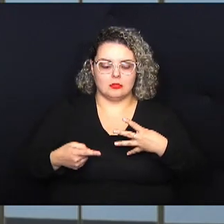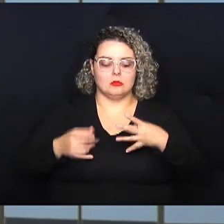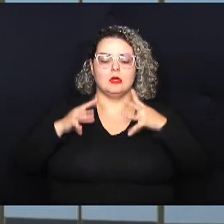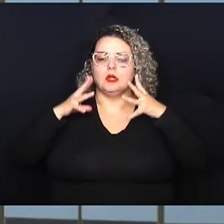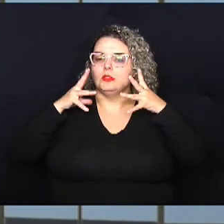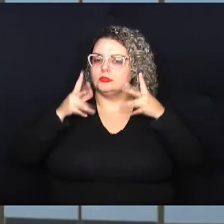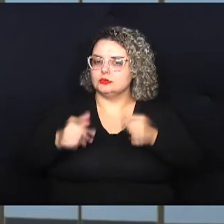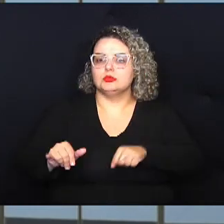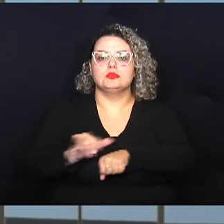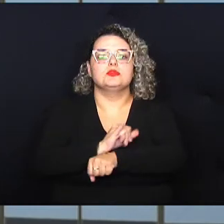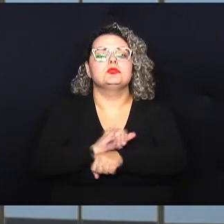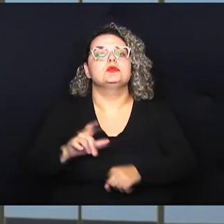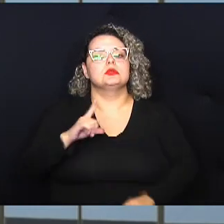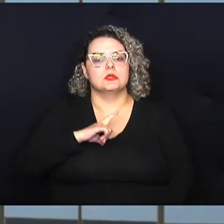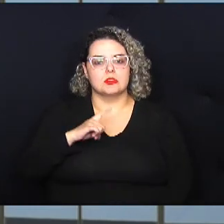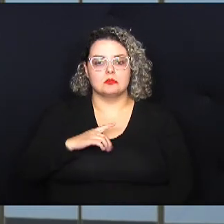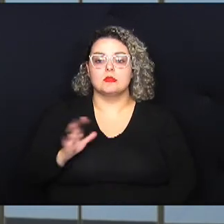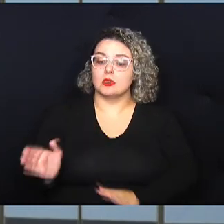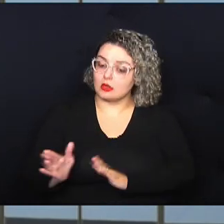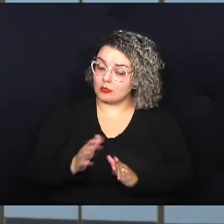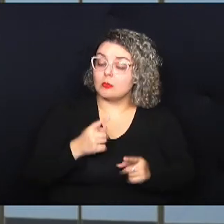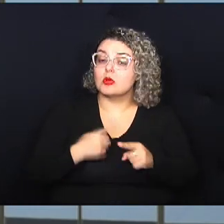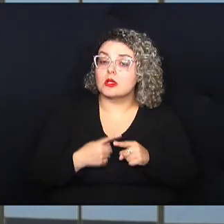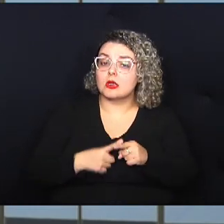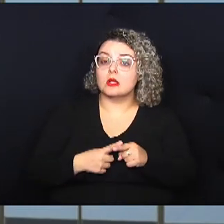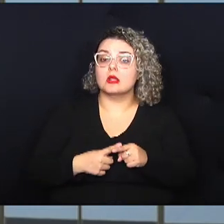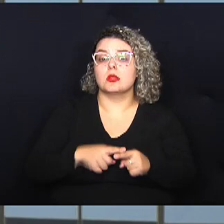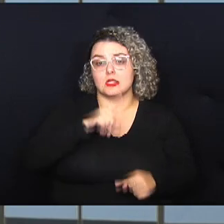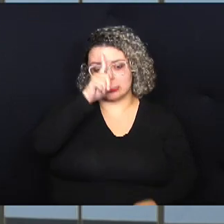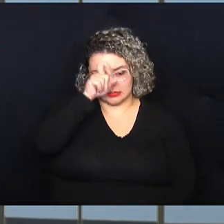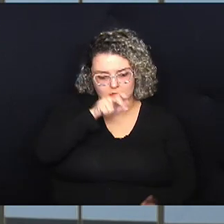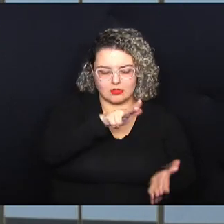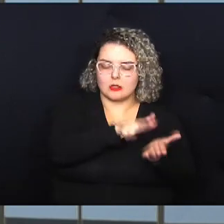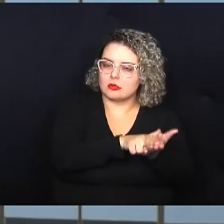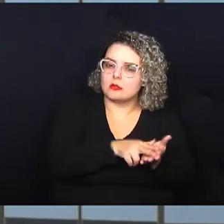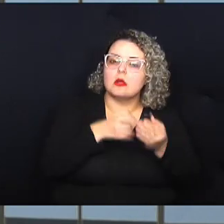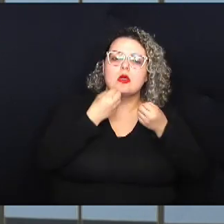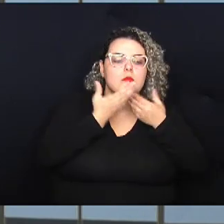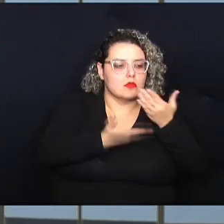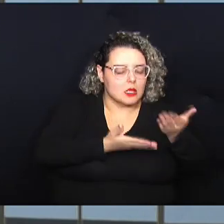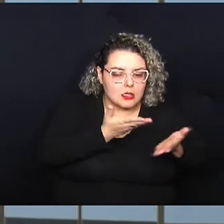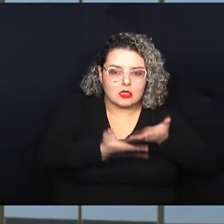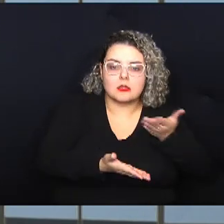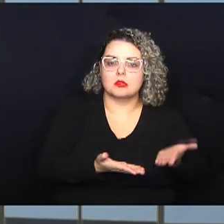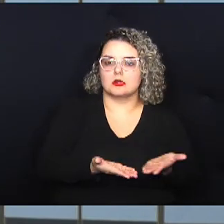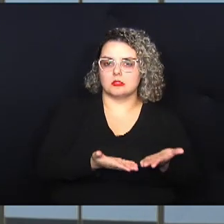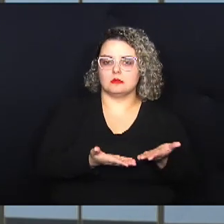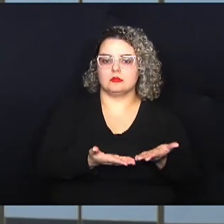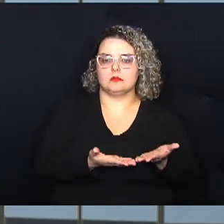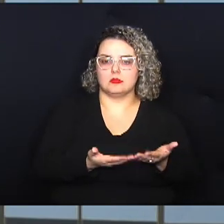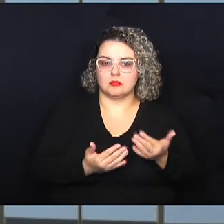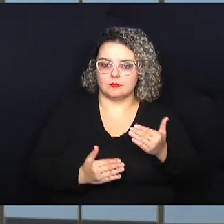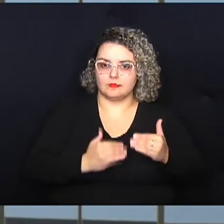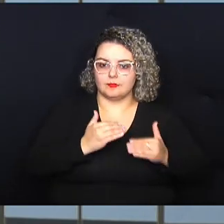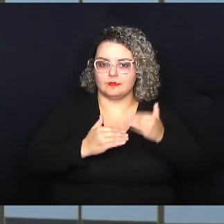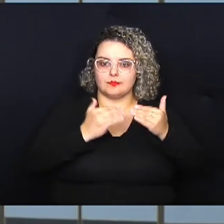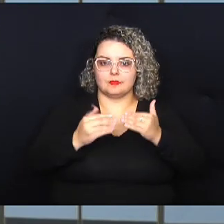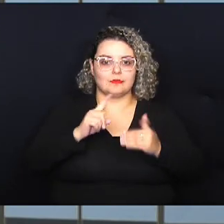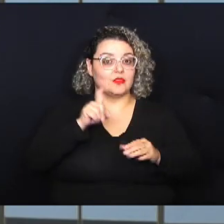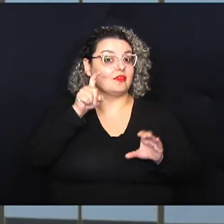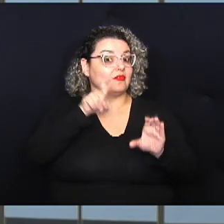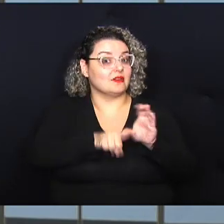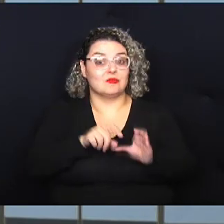as ferramentas que eu tenho para seguir. Porque ele está hospitalizado, ele está sendo bem cuidado, né? E a evolução dele não vai depender de